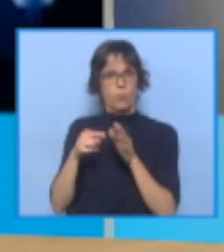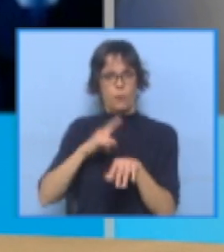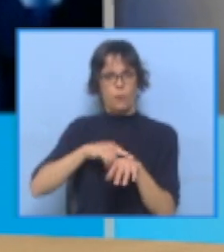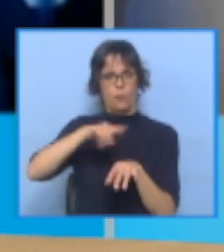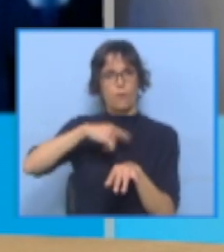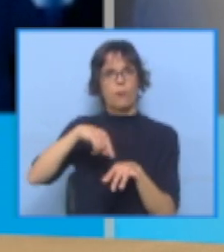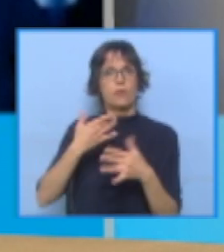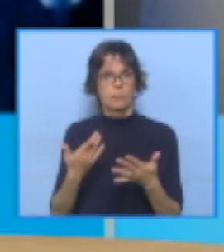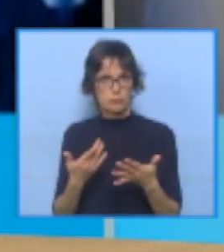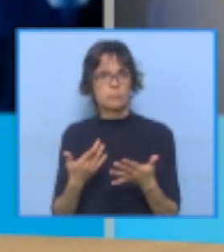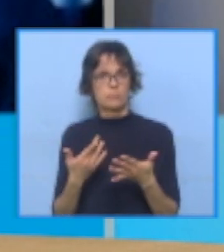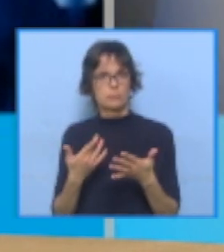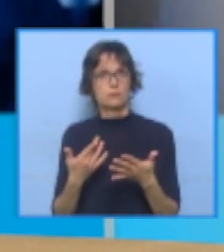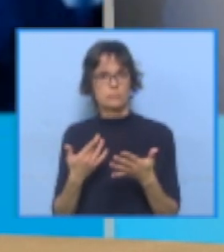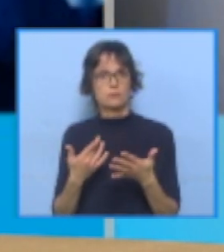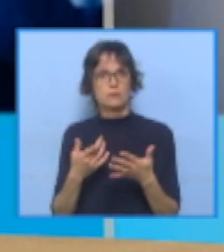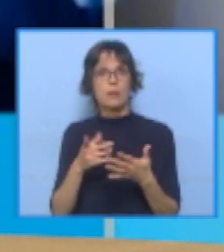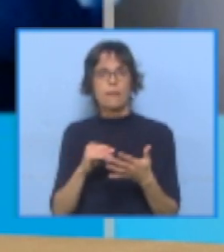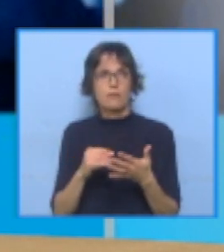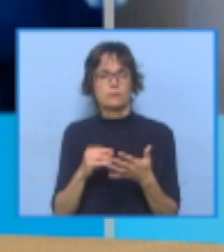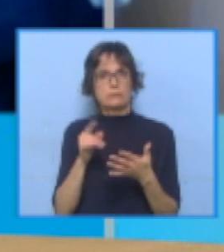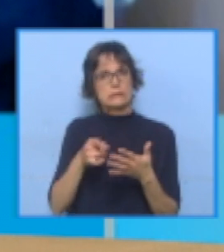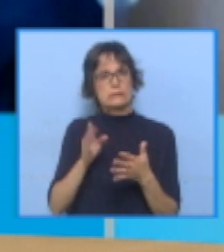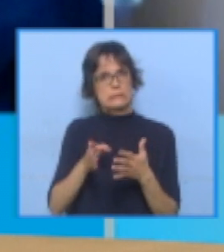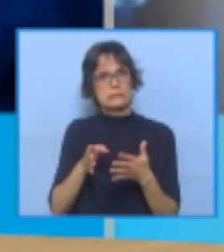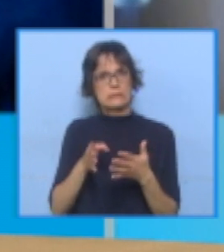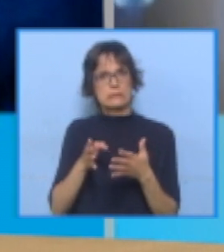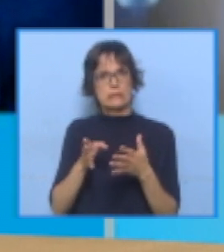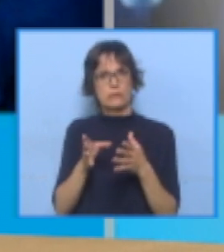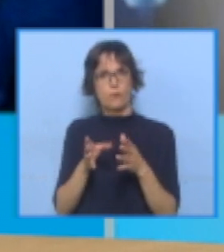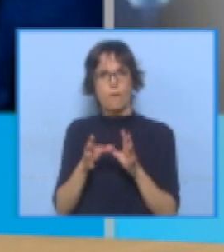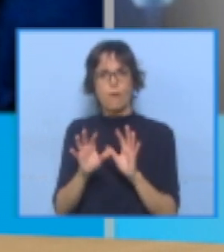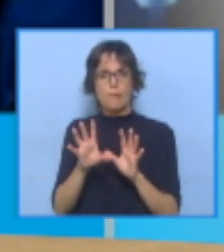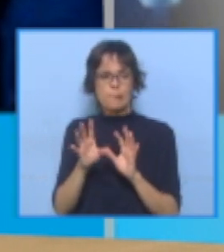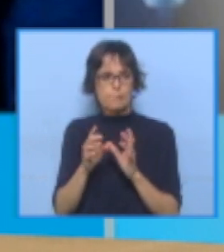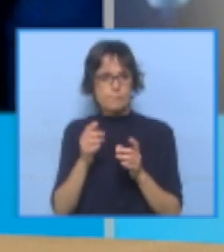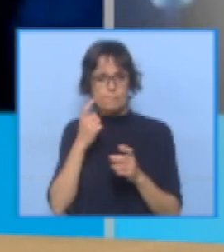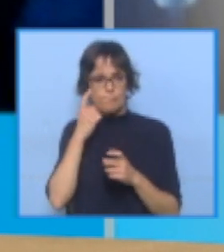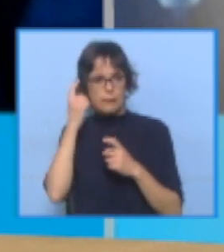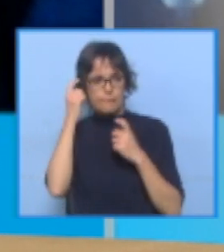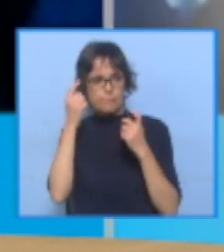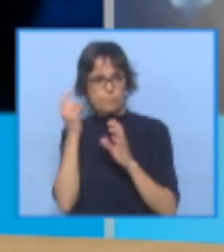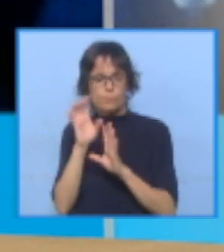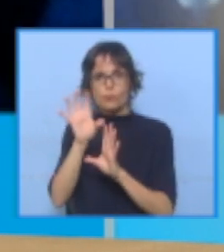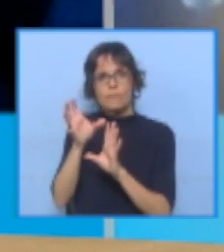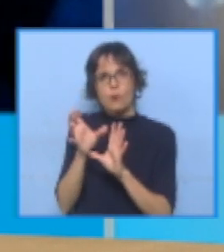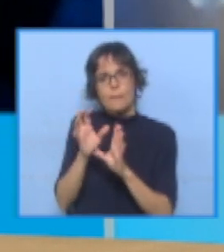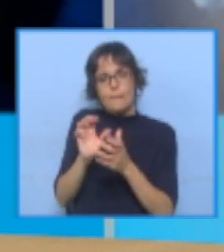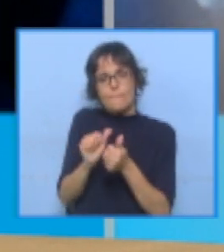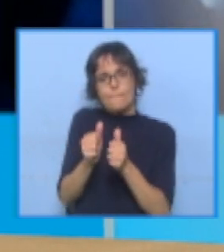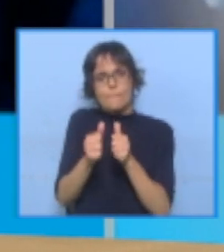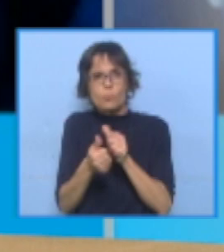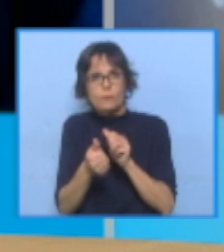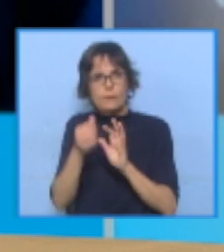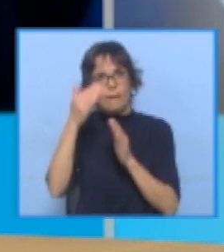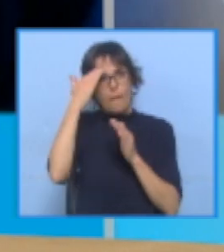tempo e que também lhes exige uma certa forma de alterar a sua mentalidade, porque esta é